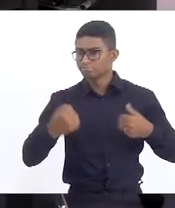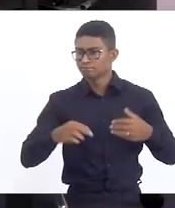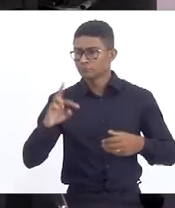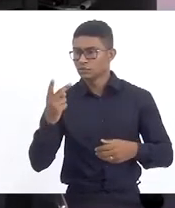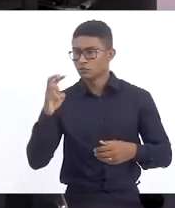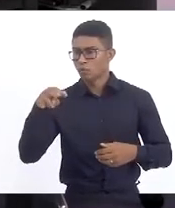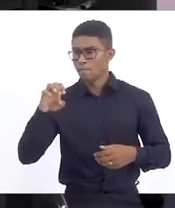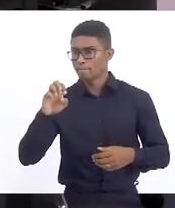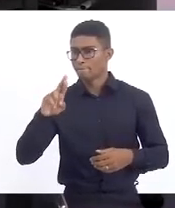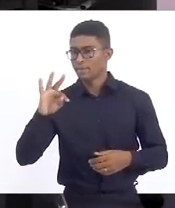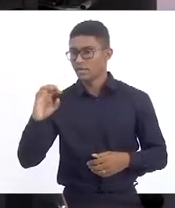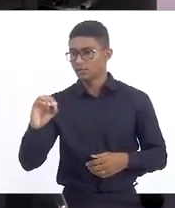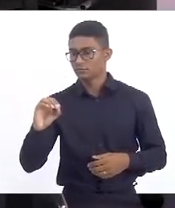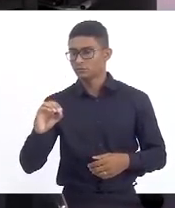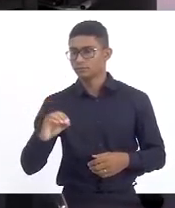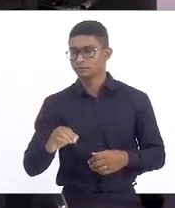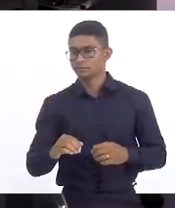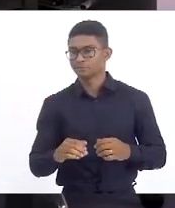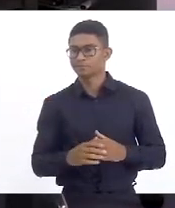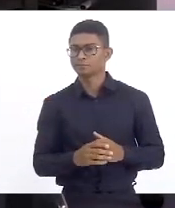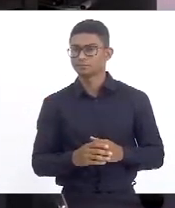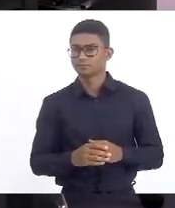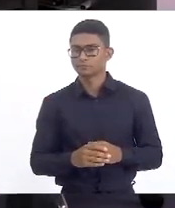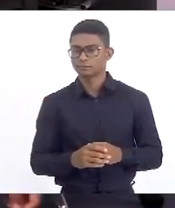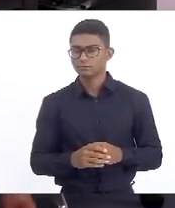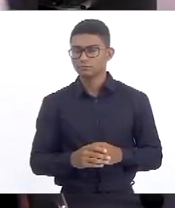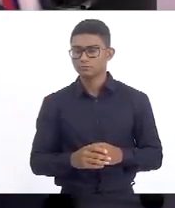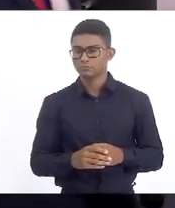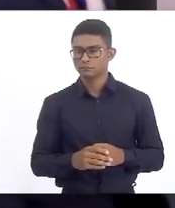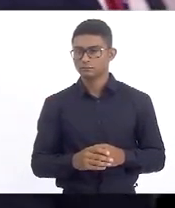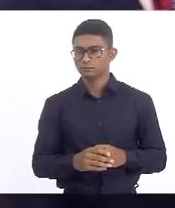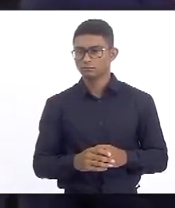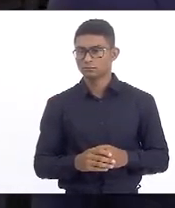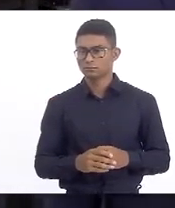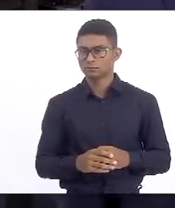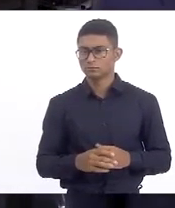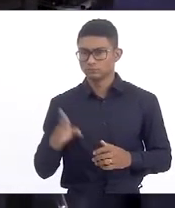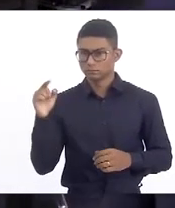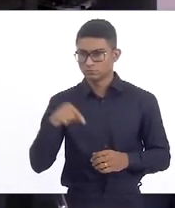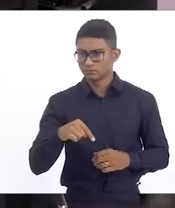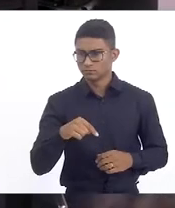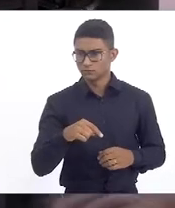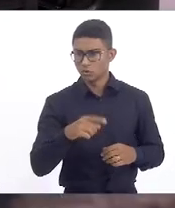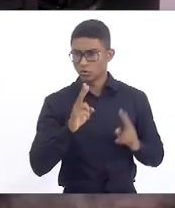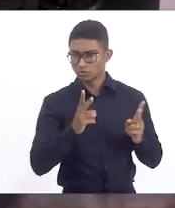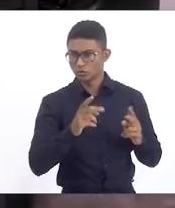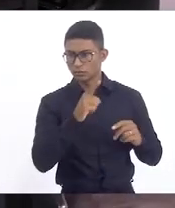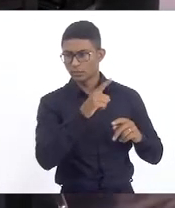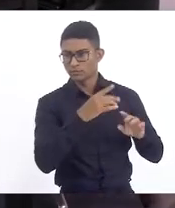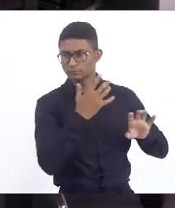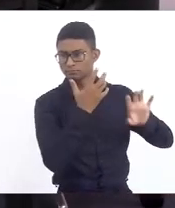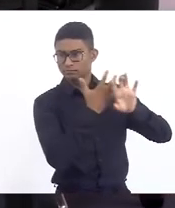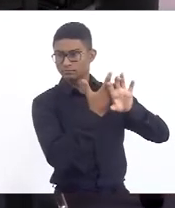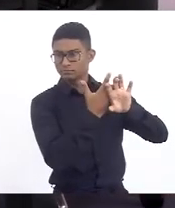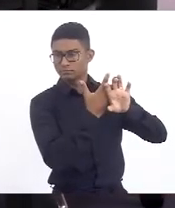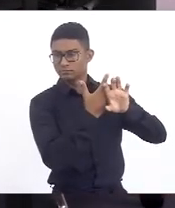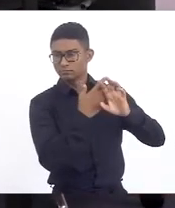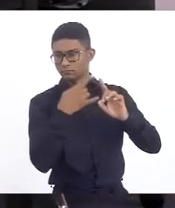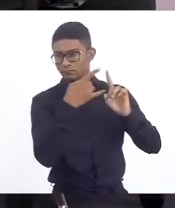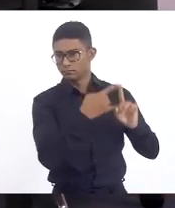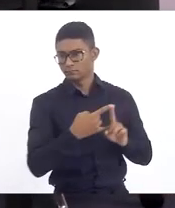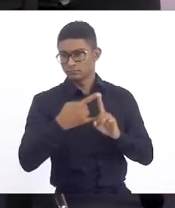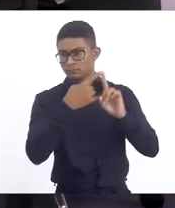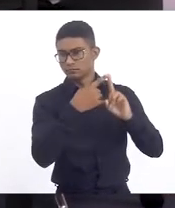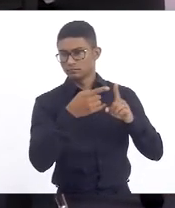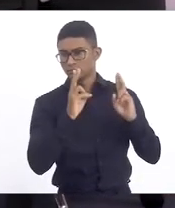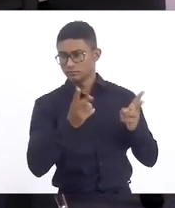Humberto de Sintissama e depois Ari Girota do Sindiáguas. Humberto ainda está conosco na sala virtual, Humberto? Há bastante tempo que ele está. Estava